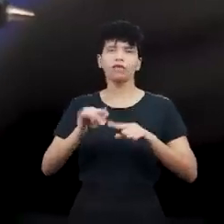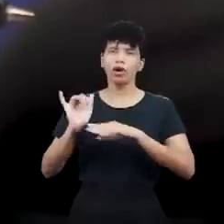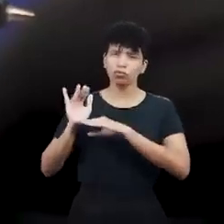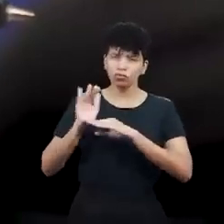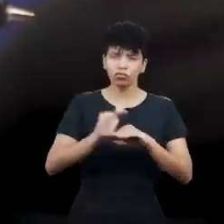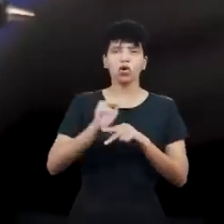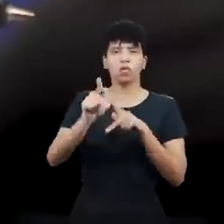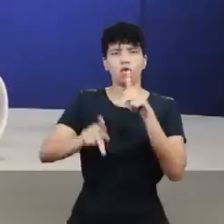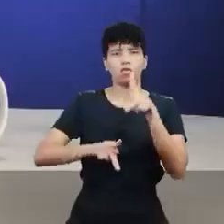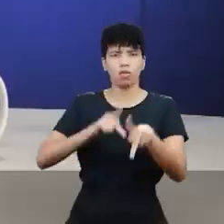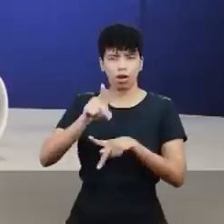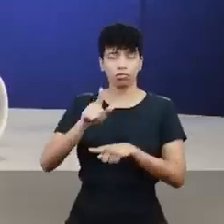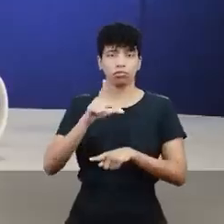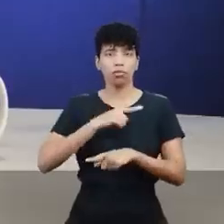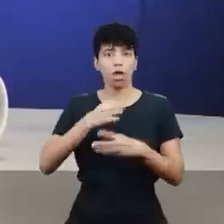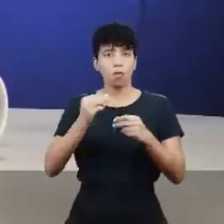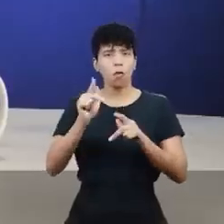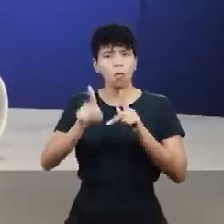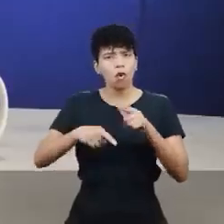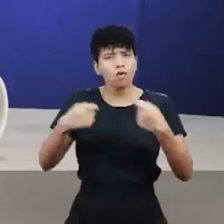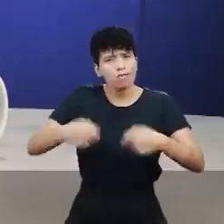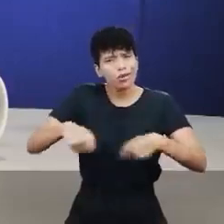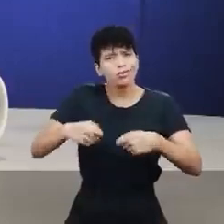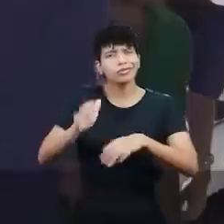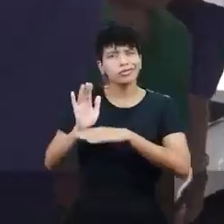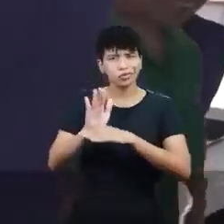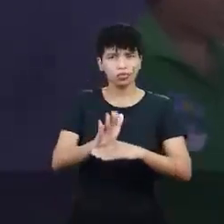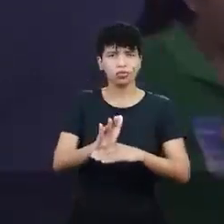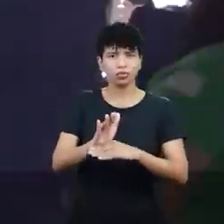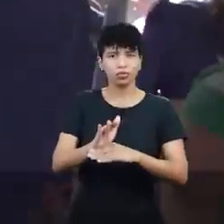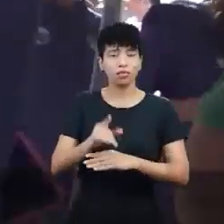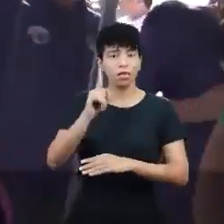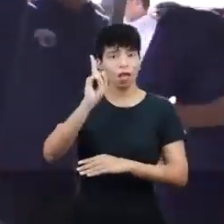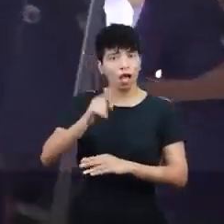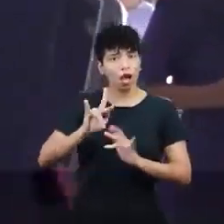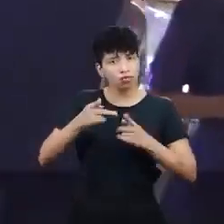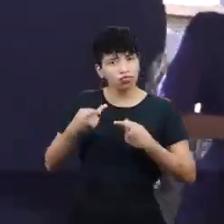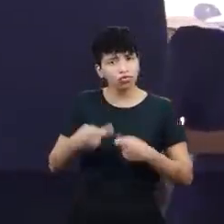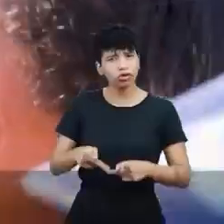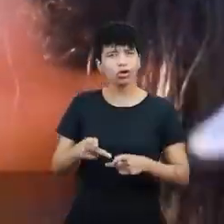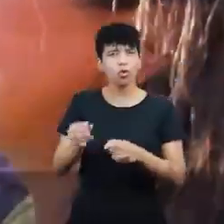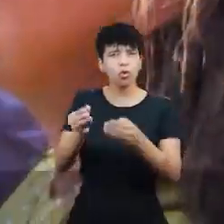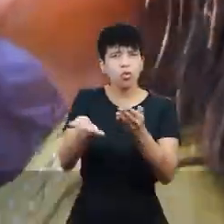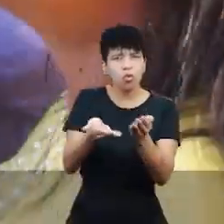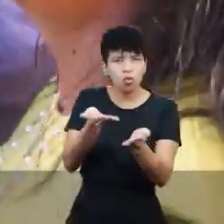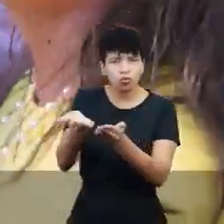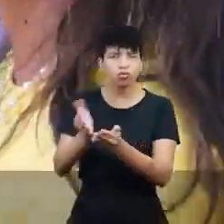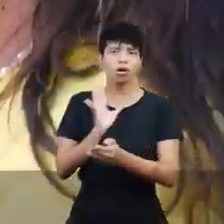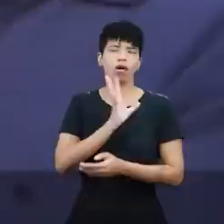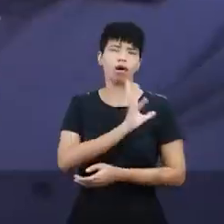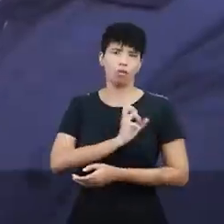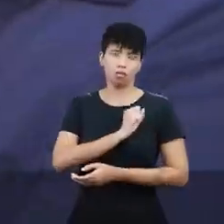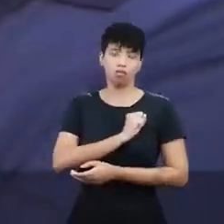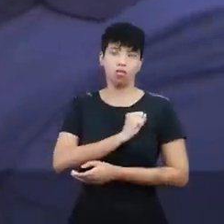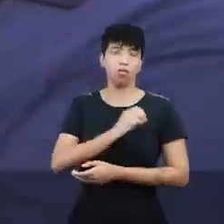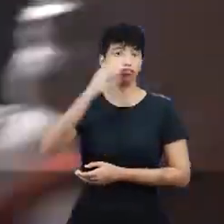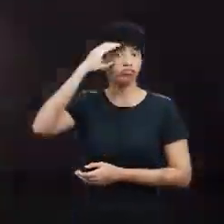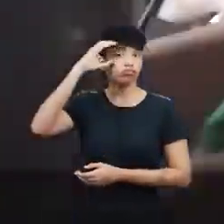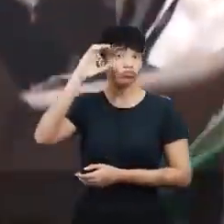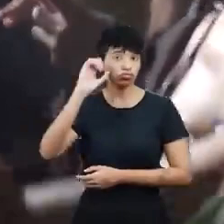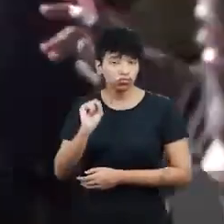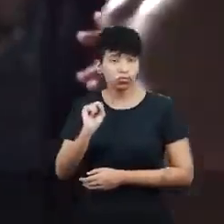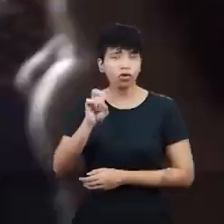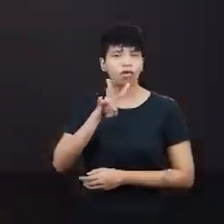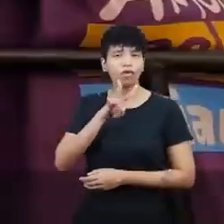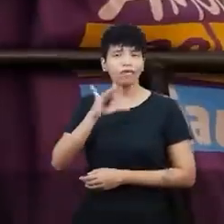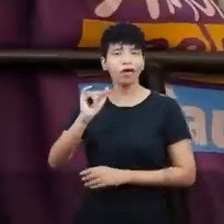ajudar muito a população. E tem muita gente sofrendo que não precisa sofrer. É este jeito de governar com amor que Silvio Mendes